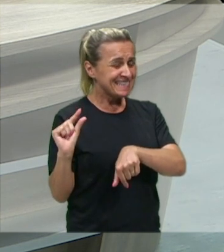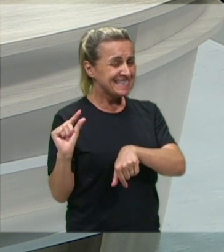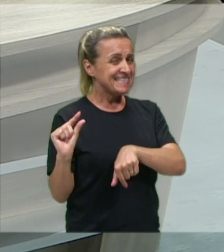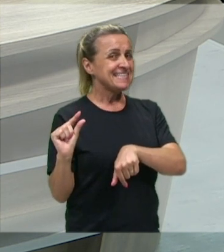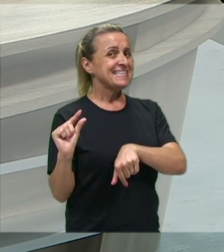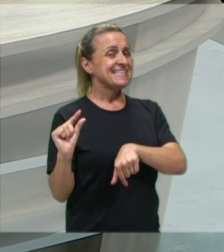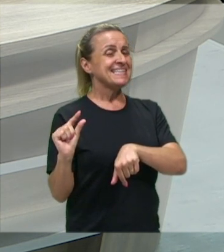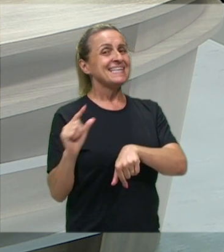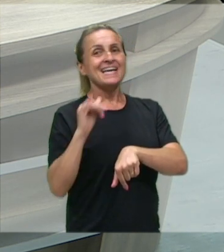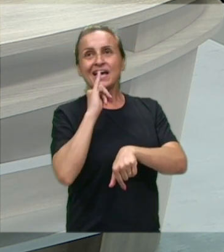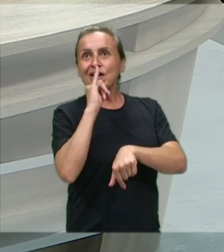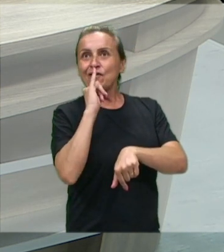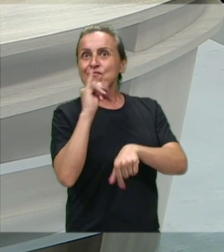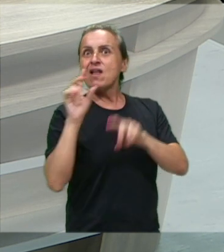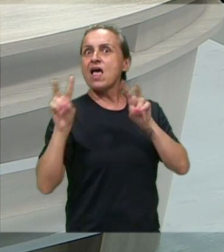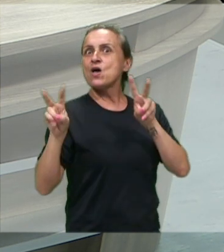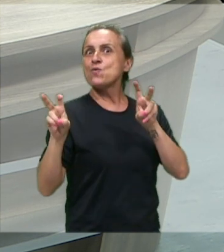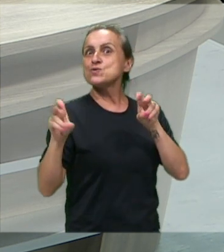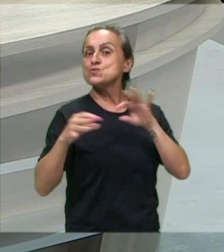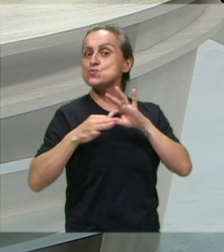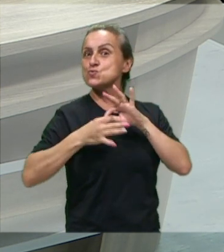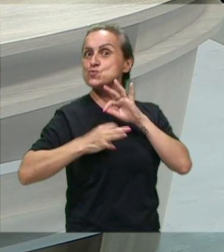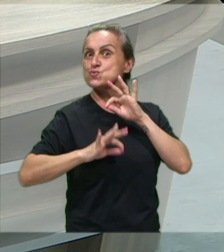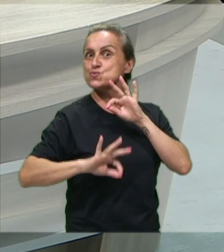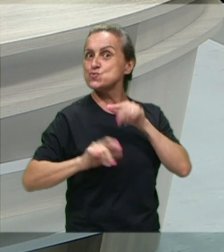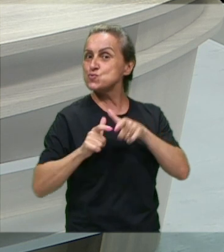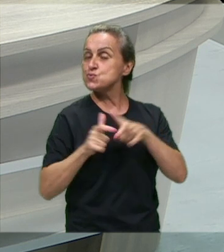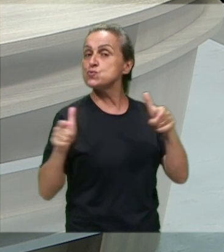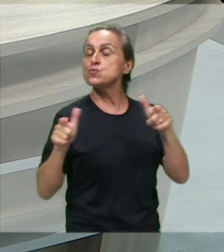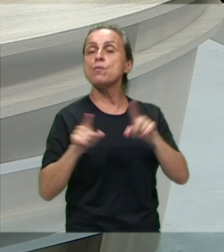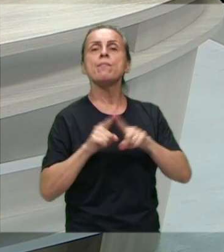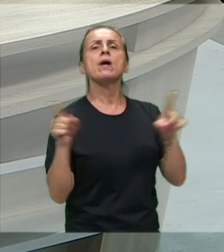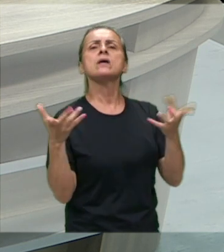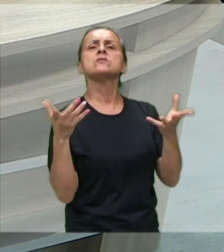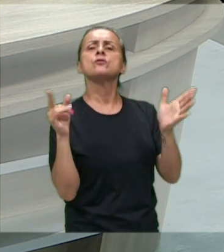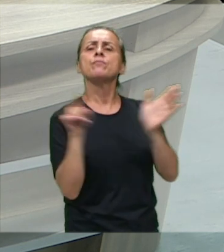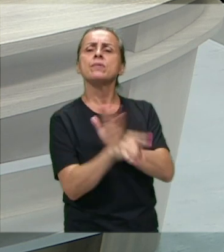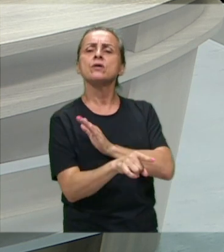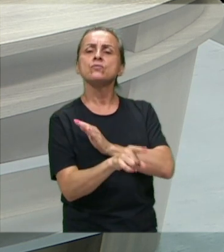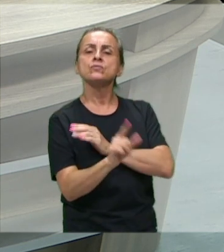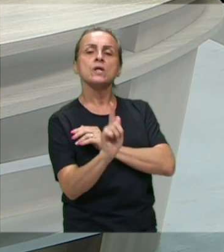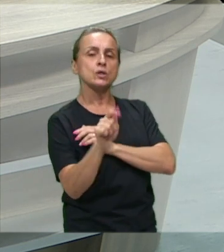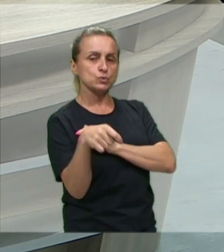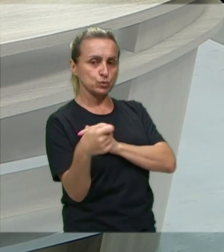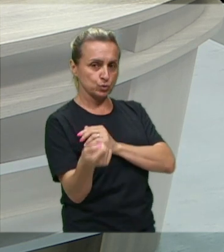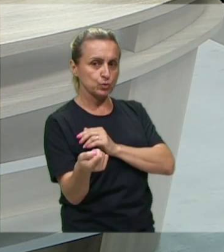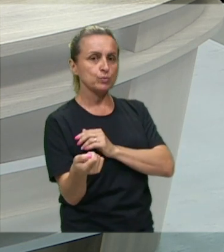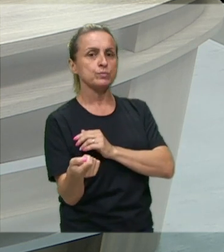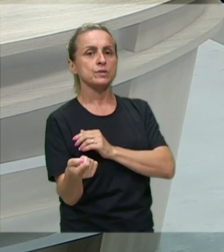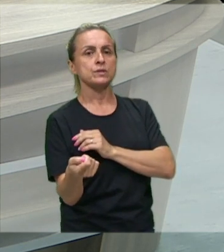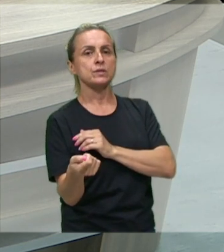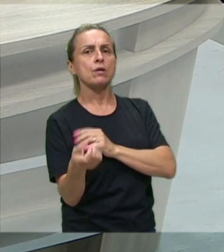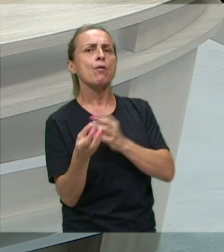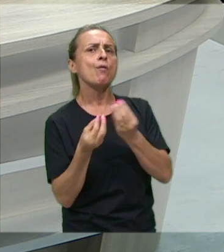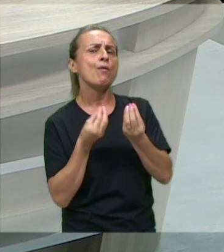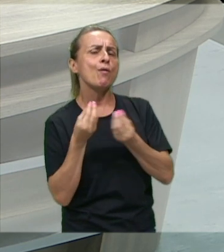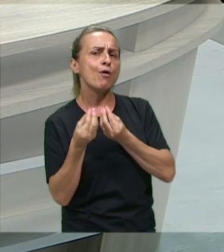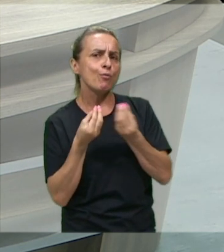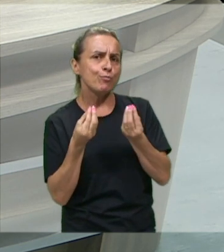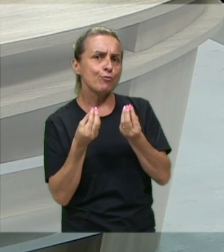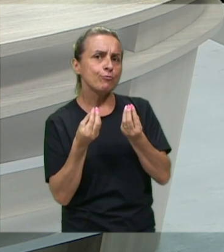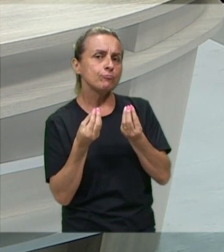pequeno para falar sobre um assunto tão complexo, que é essa questão, por exemplo, assim, como aliar